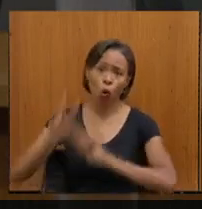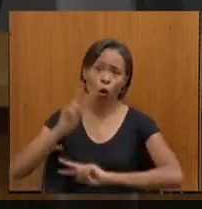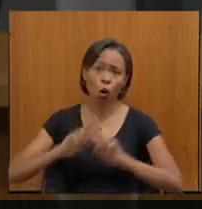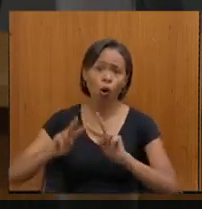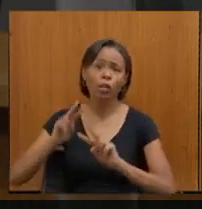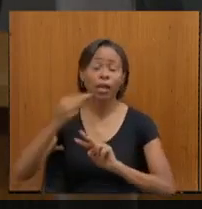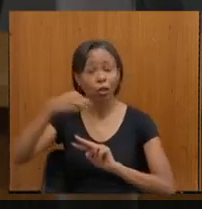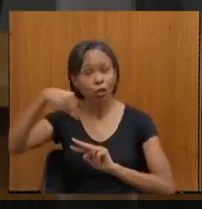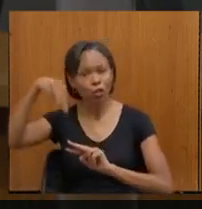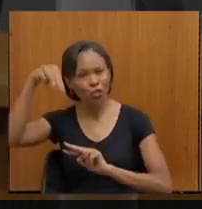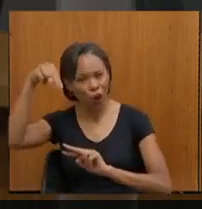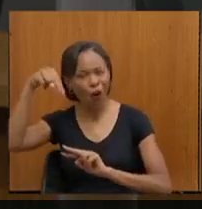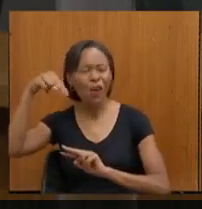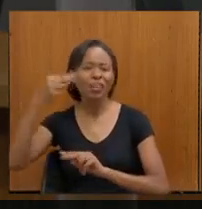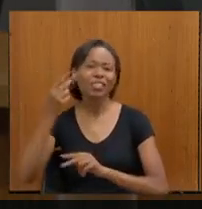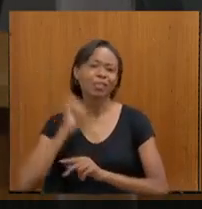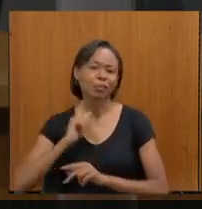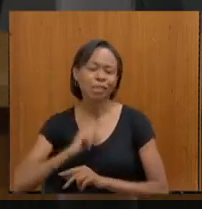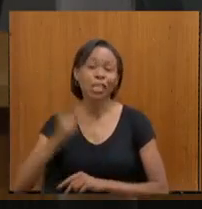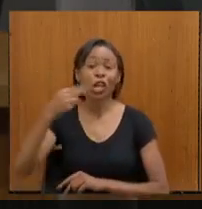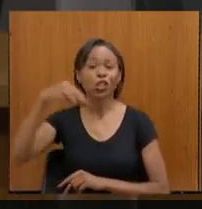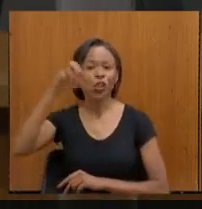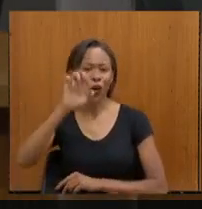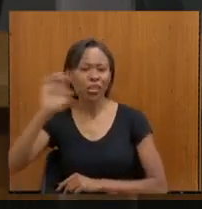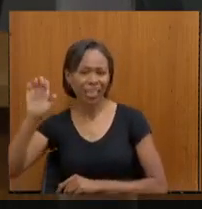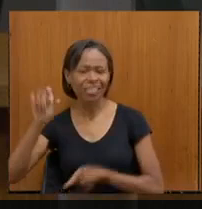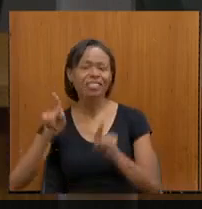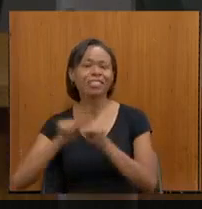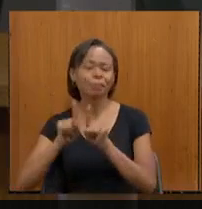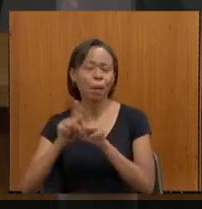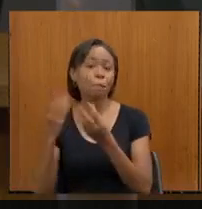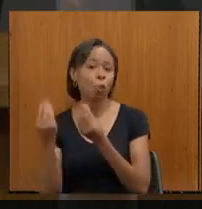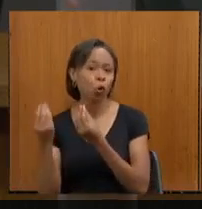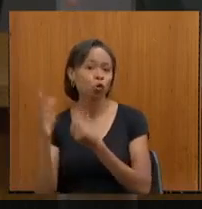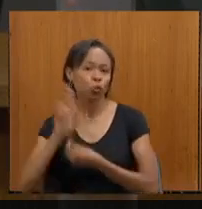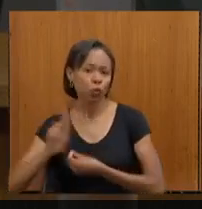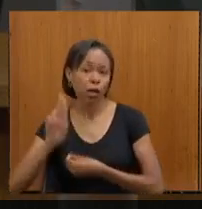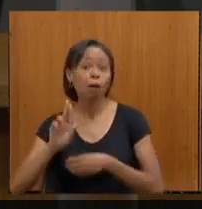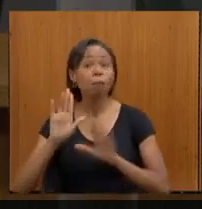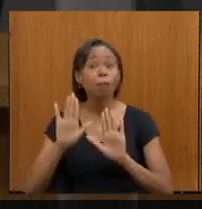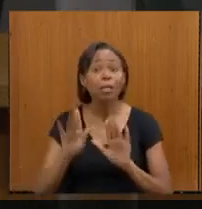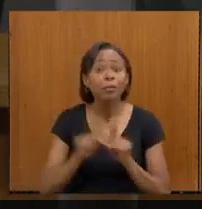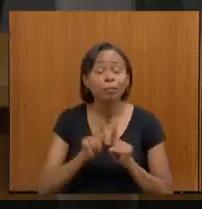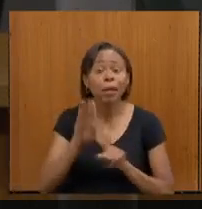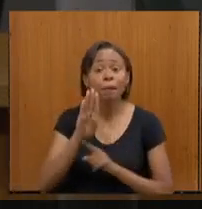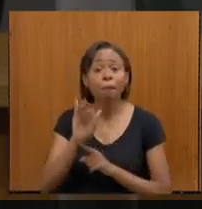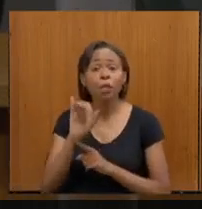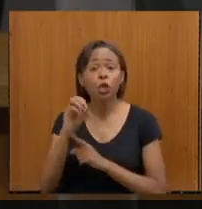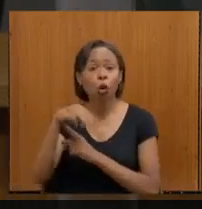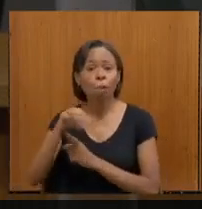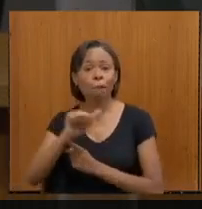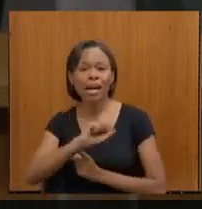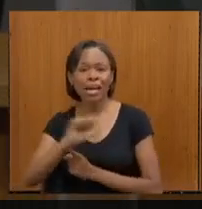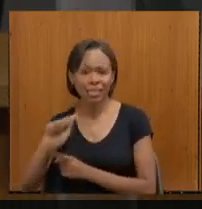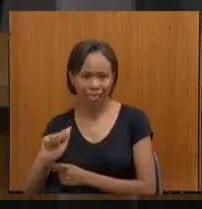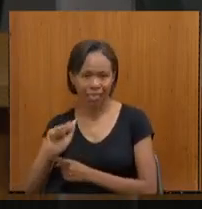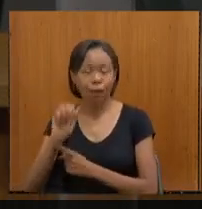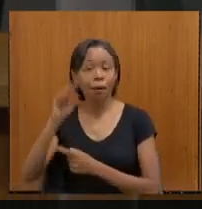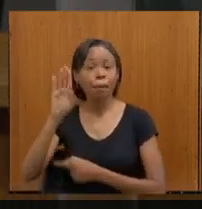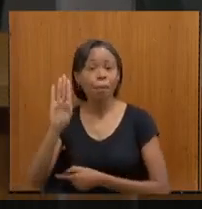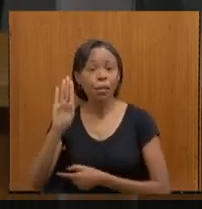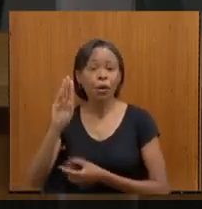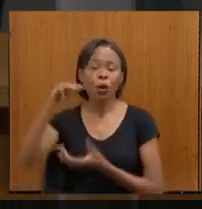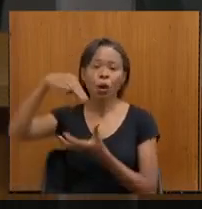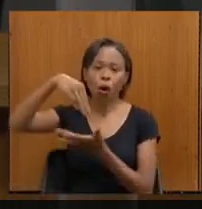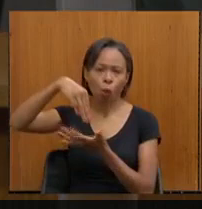Nordeste e no norte de Minas mas nós temos uma outra fonte aqui no Brasil que é a biomassa É porque quando a gente olha para a